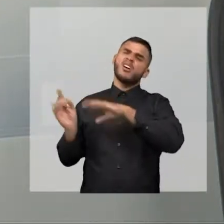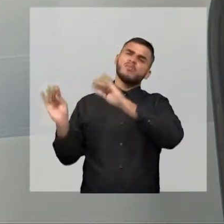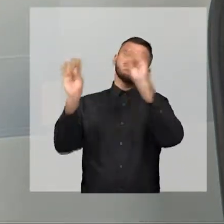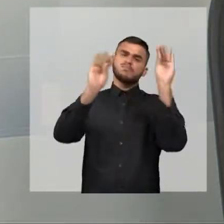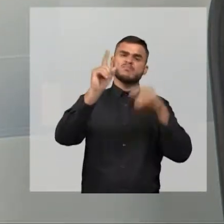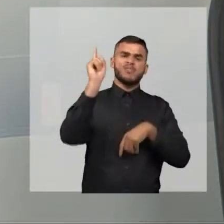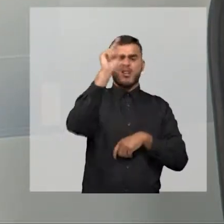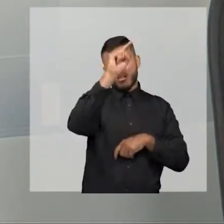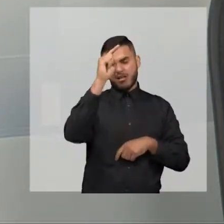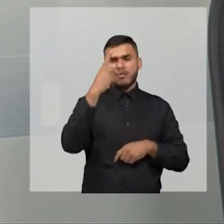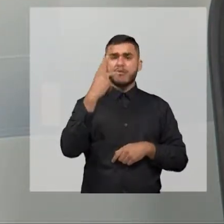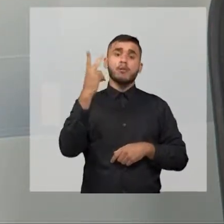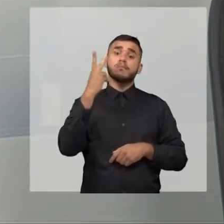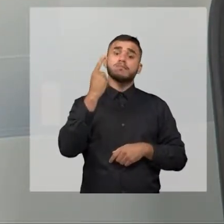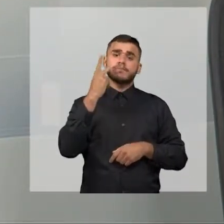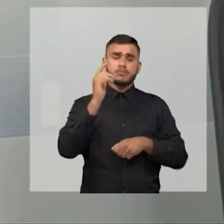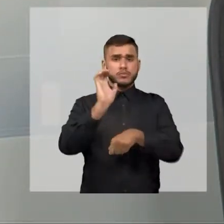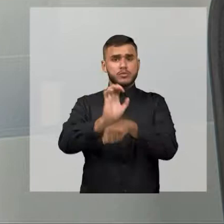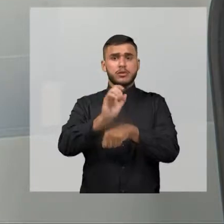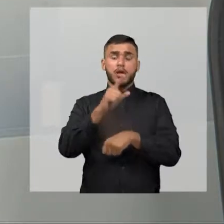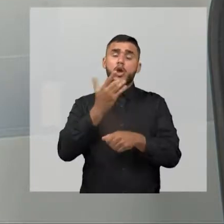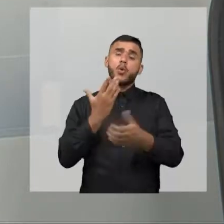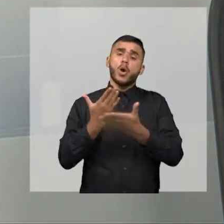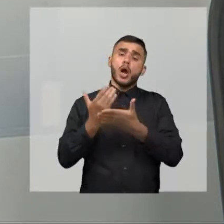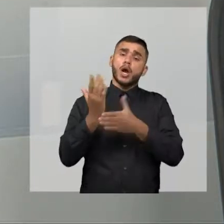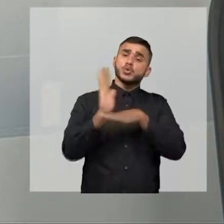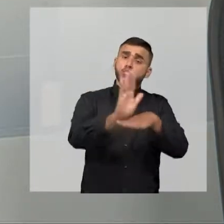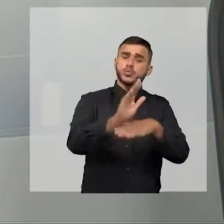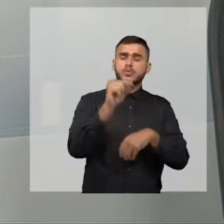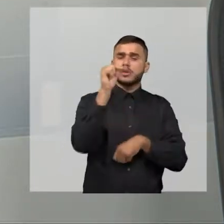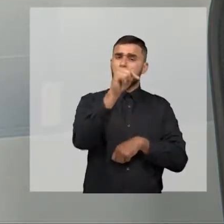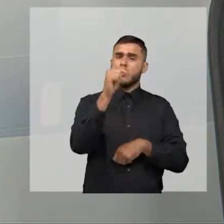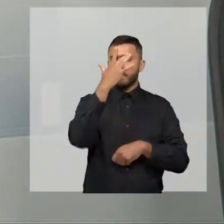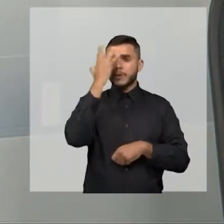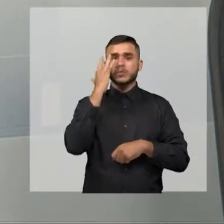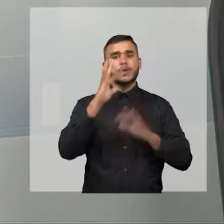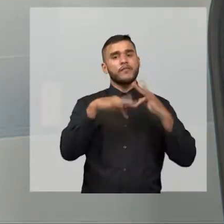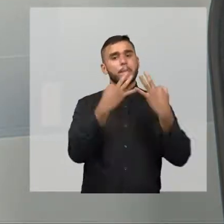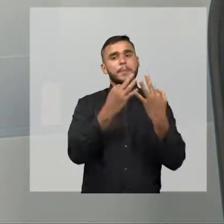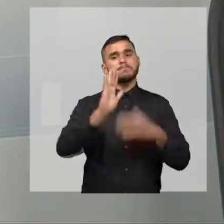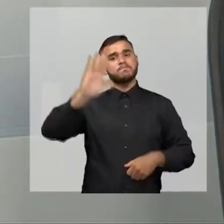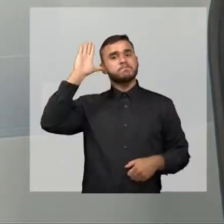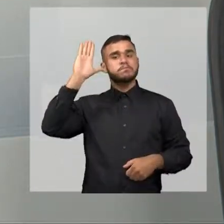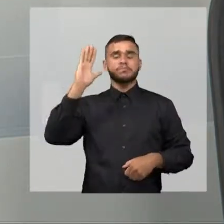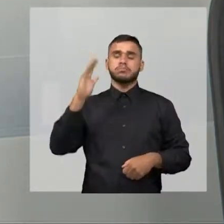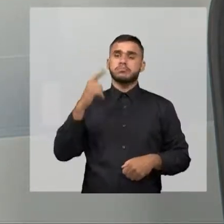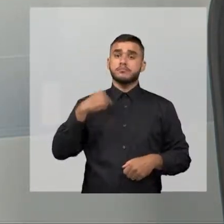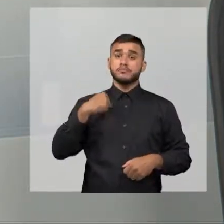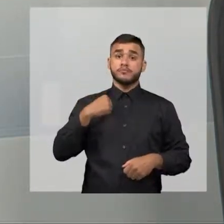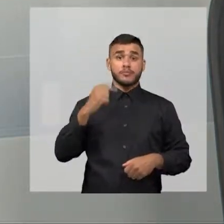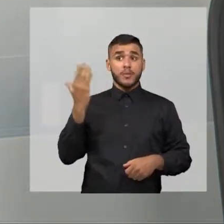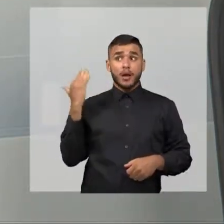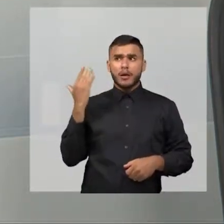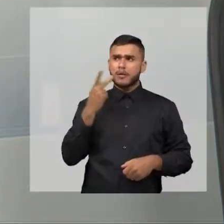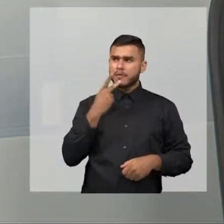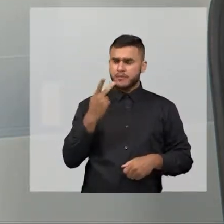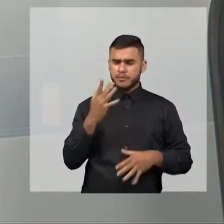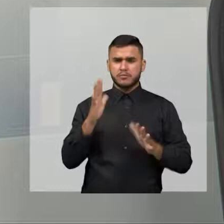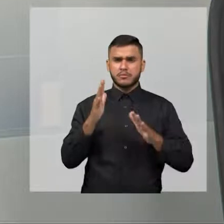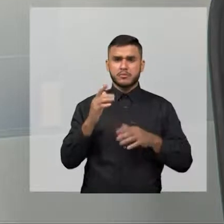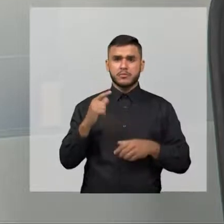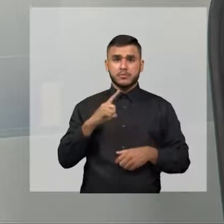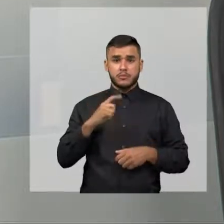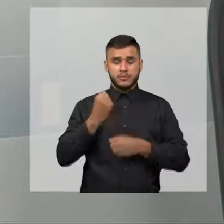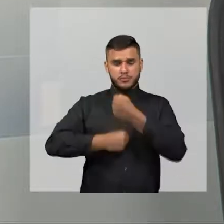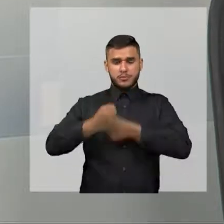ficar 2, 3 meses afastada, eu vou para o Ceará, vou ajudar lá o pessoal na campanha. E na última campanha do Camilo, que